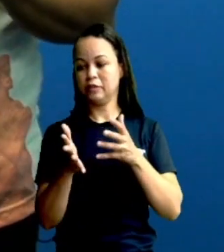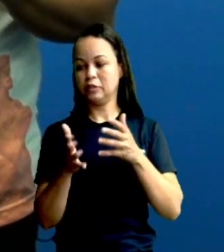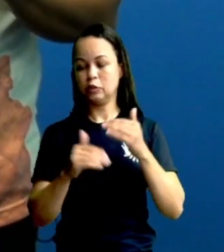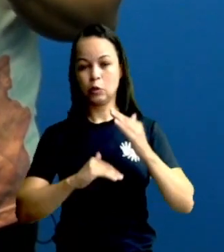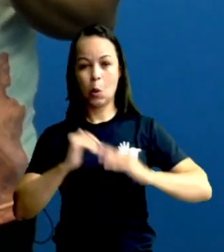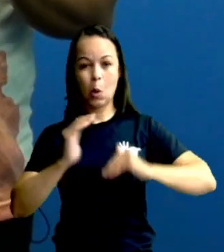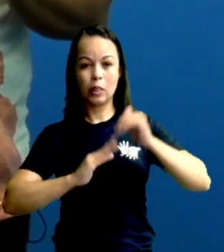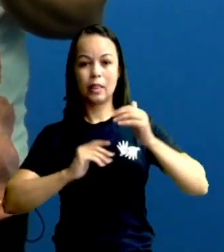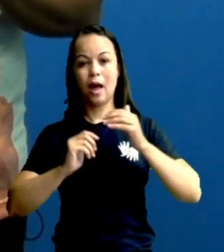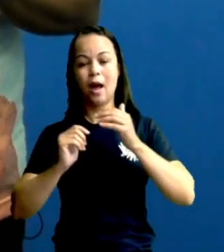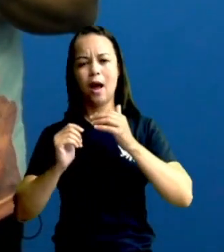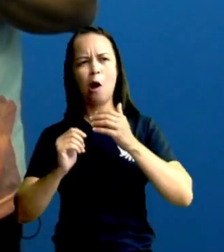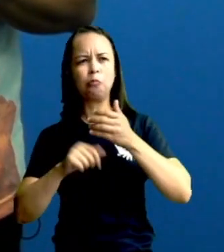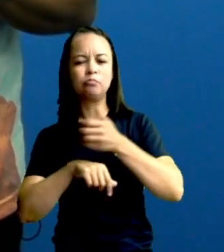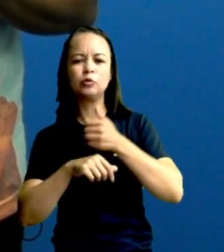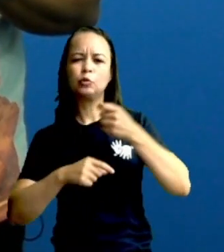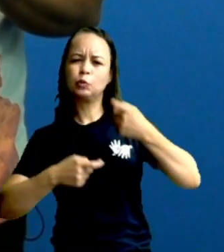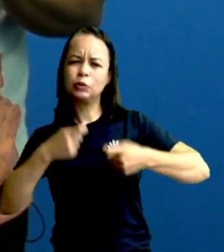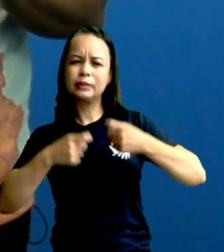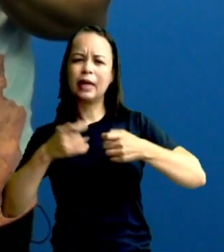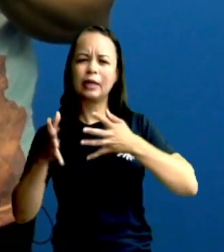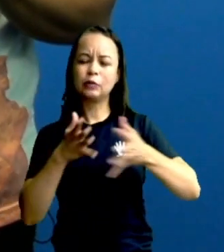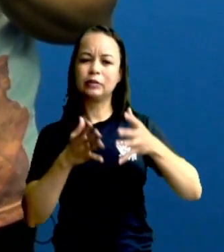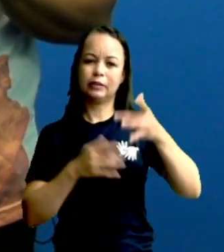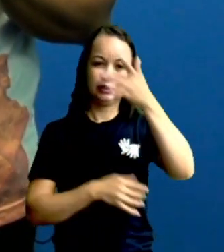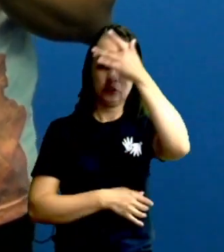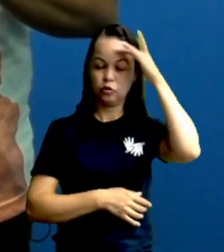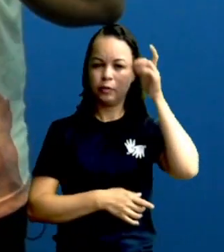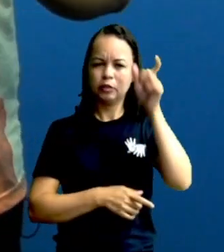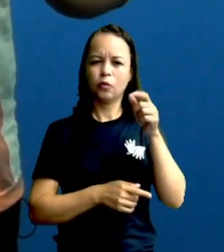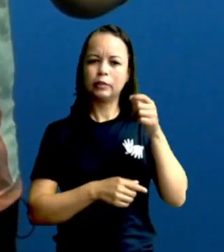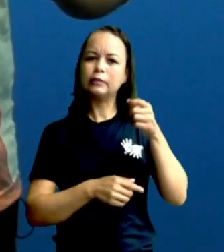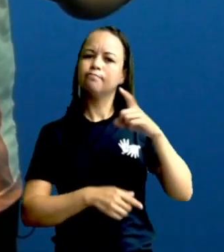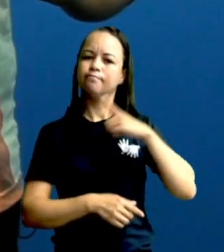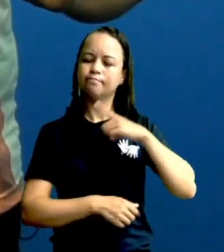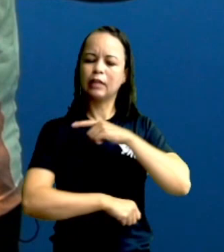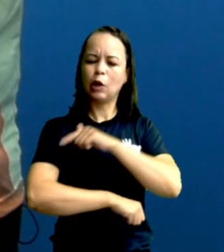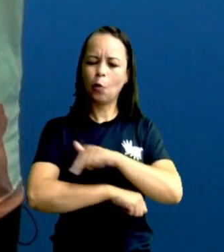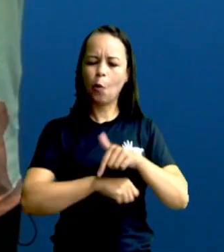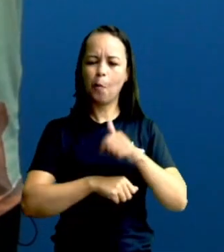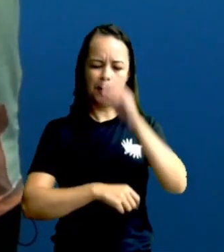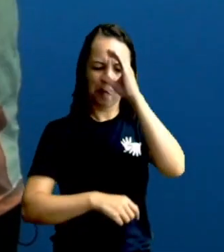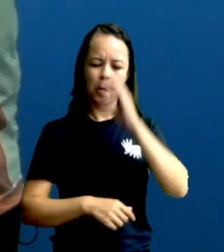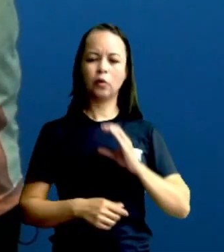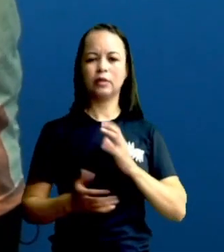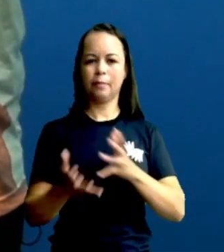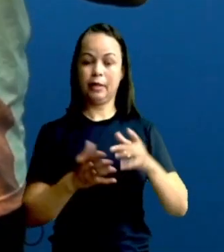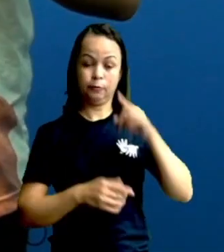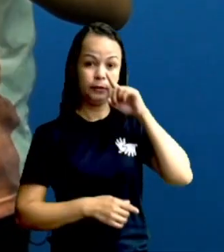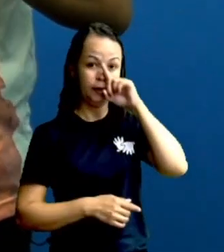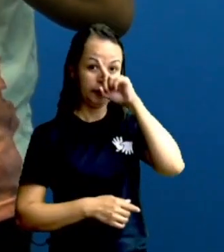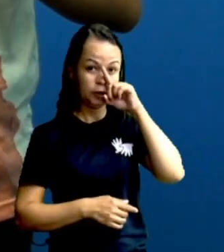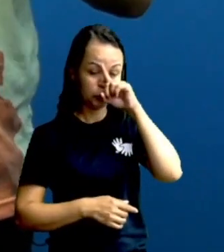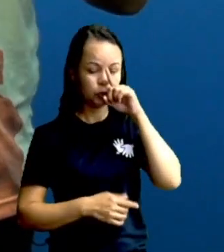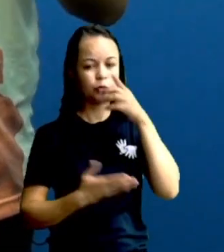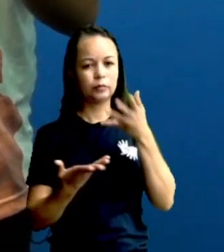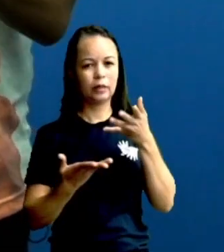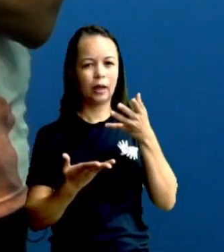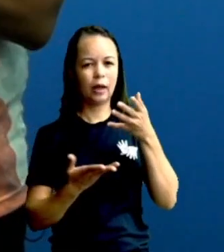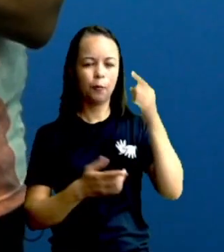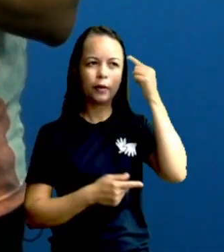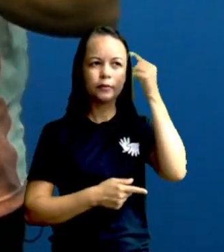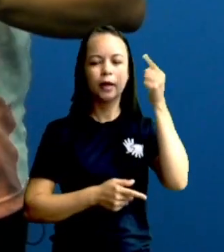essas pessoas que têm um comportamento, e aí entra essa ideia, esse comportamento de risco, porque é